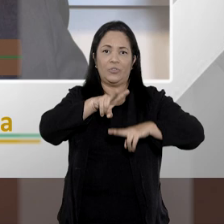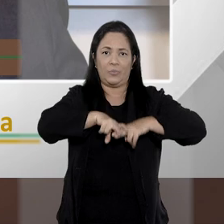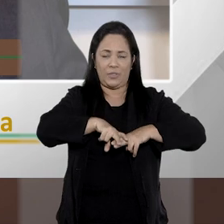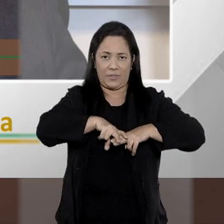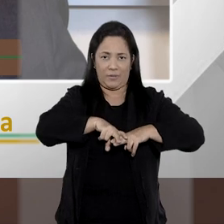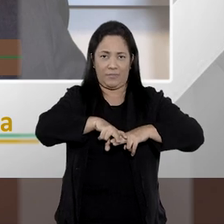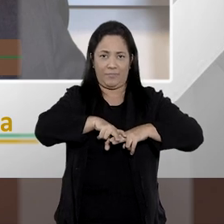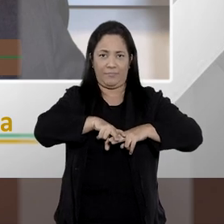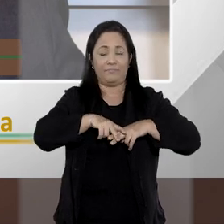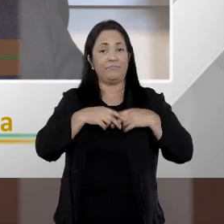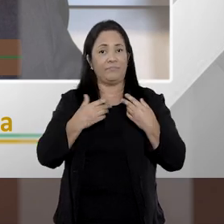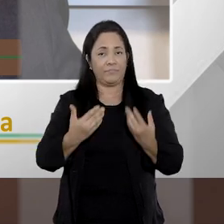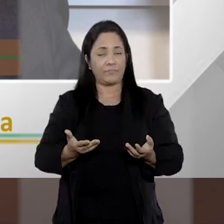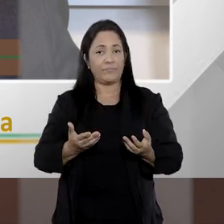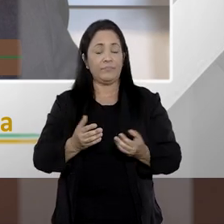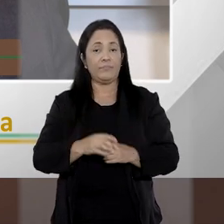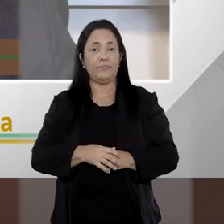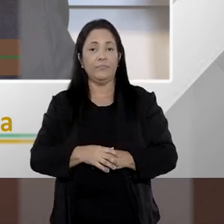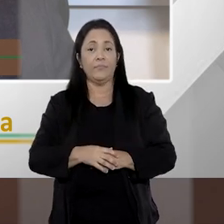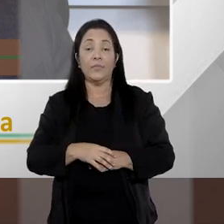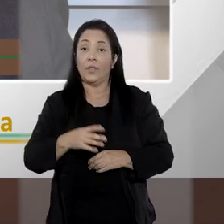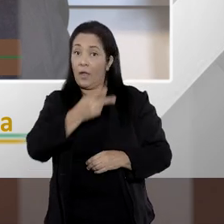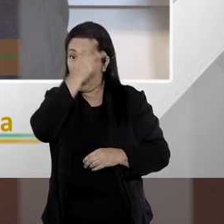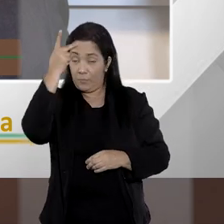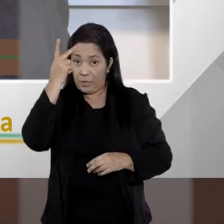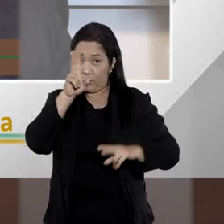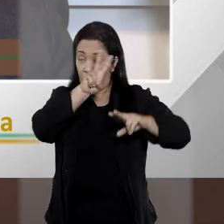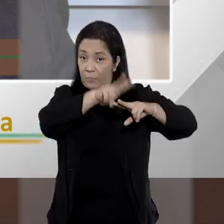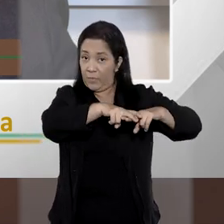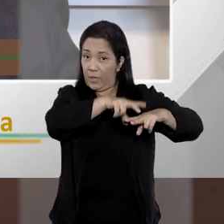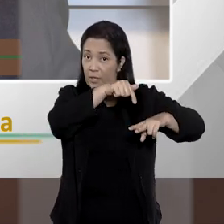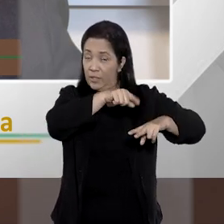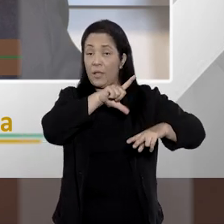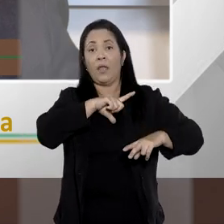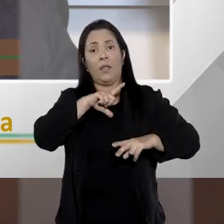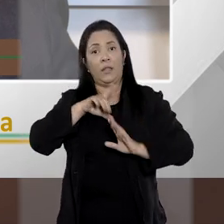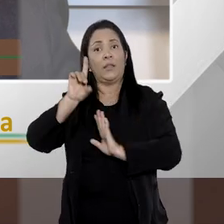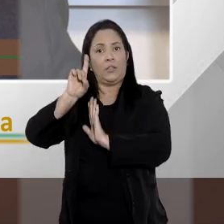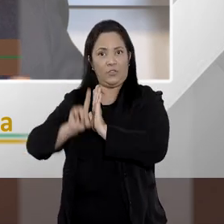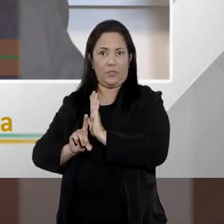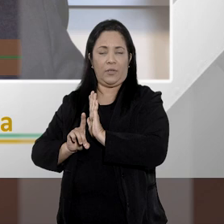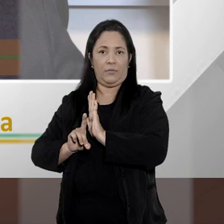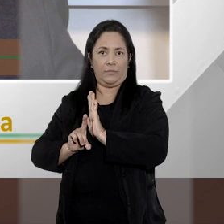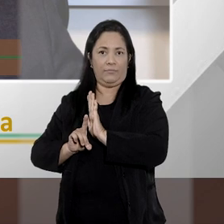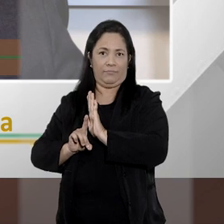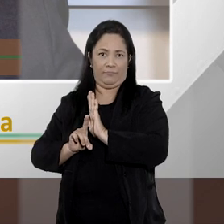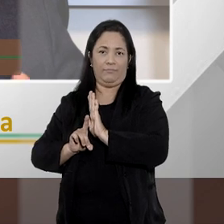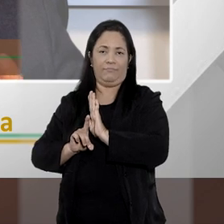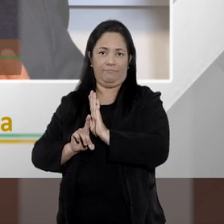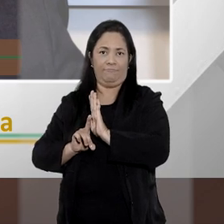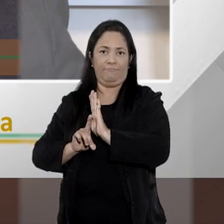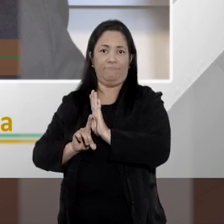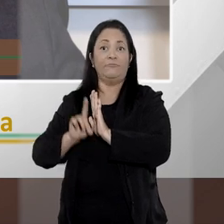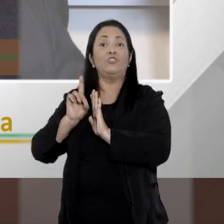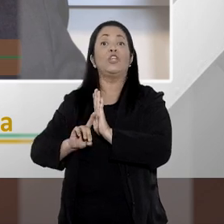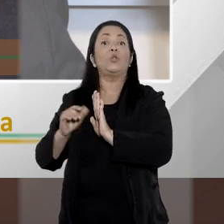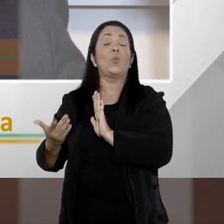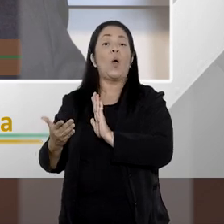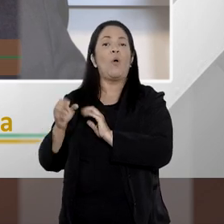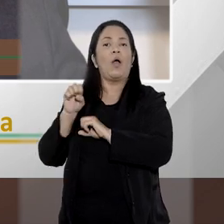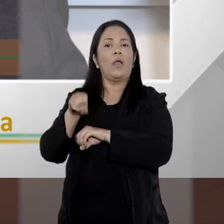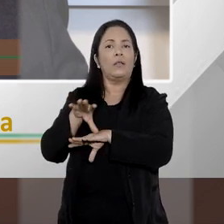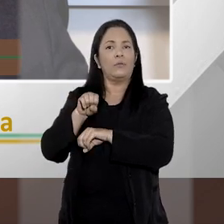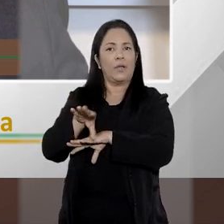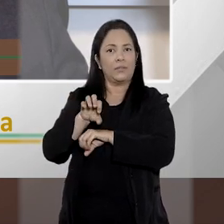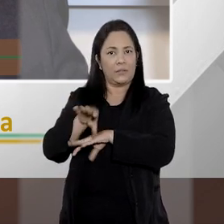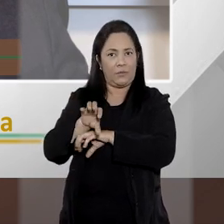O fato é que o apenado tem direito, no interior do sistema penitenciário, à educação, o